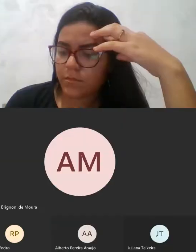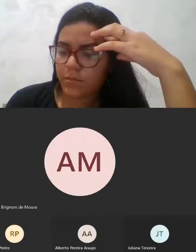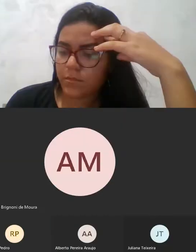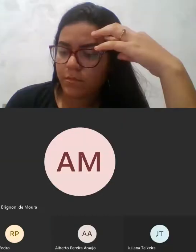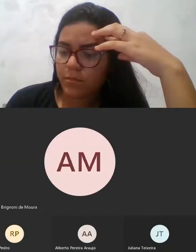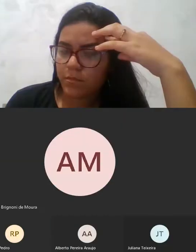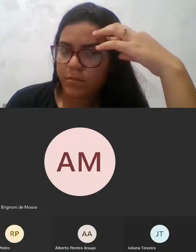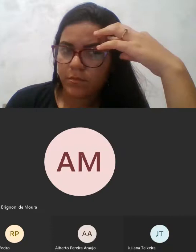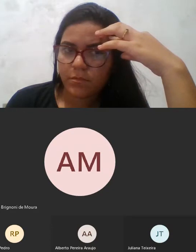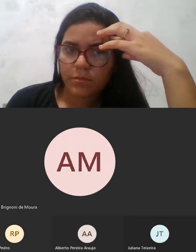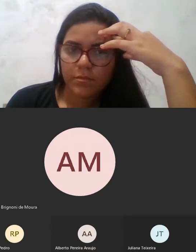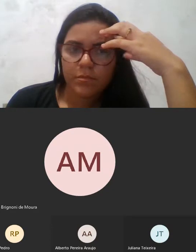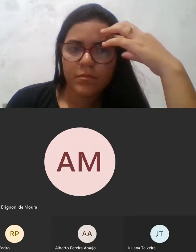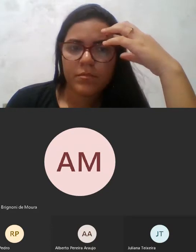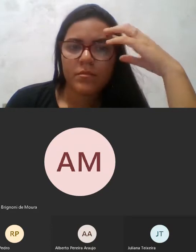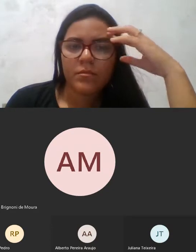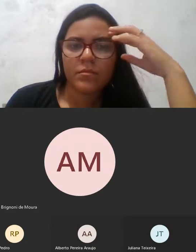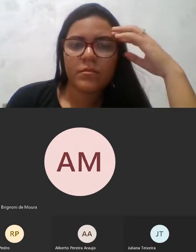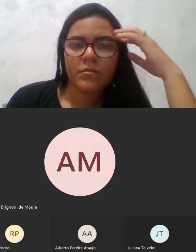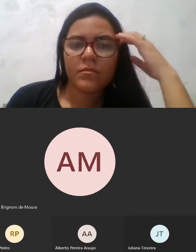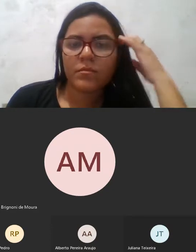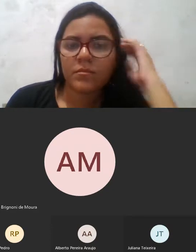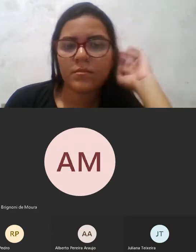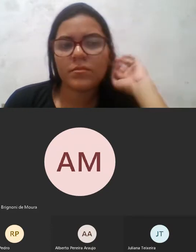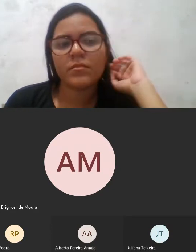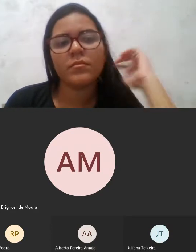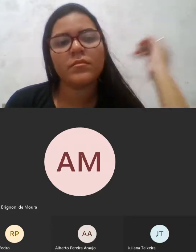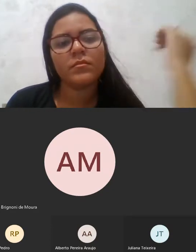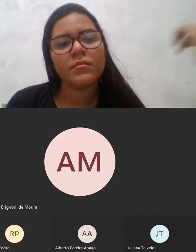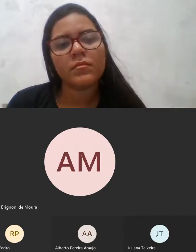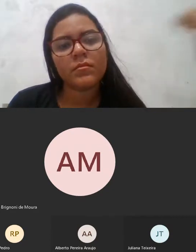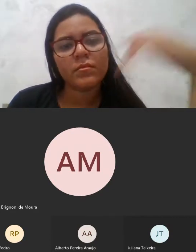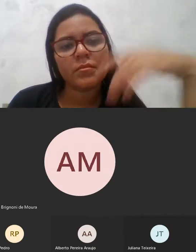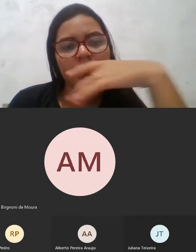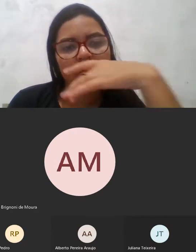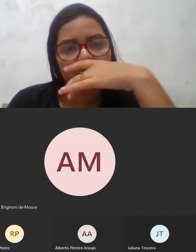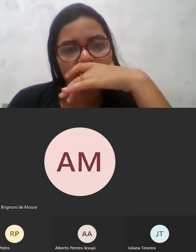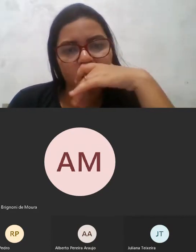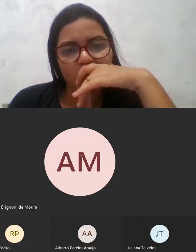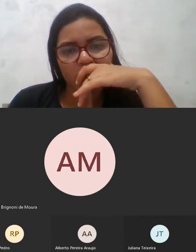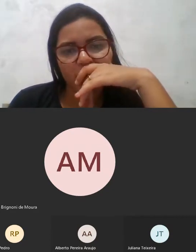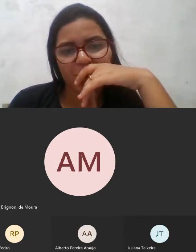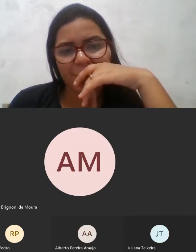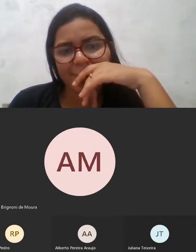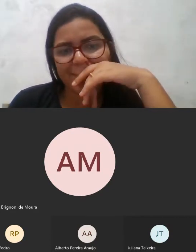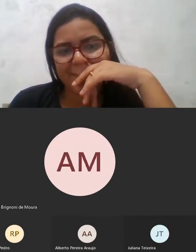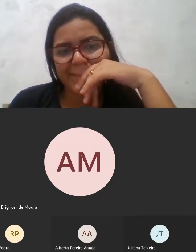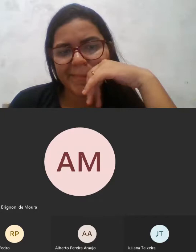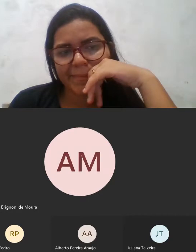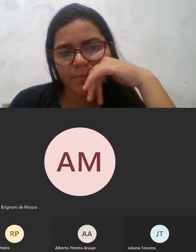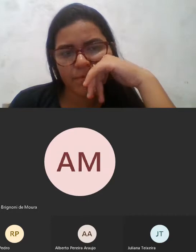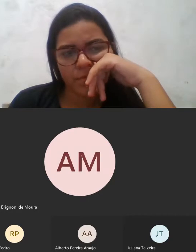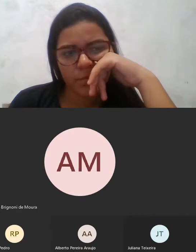Nós vamos ter isso aqui, ó, de configuração da questão, tá? A umidade é igual a massa úmida menos massa seca dividido por